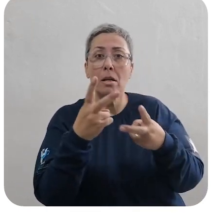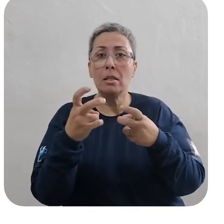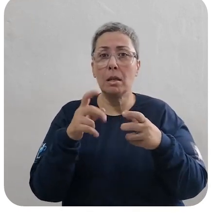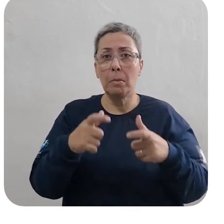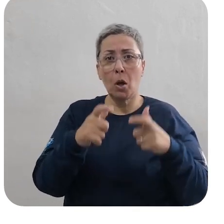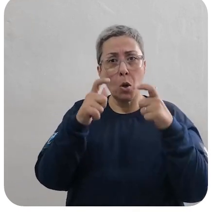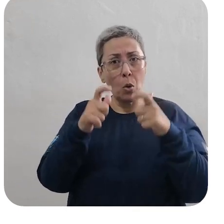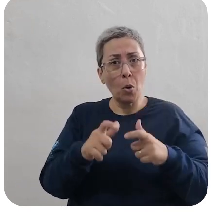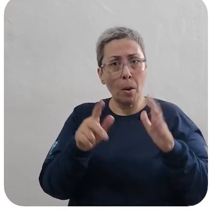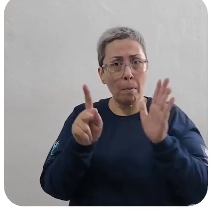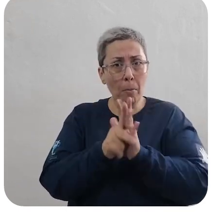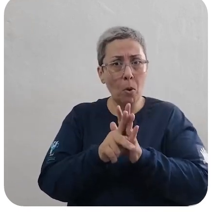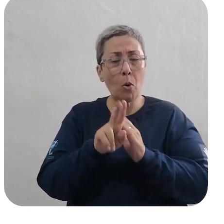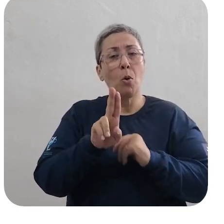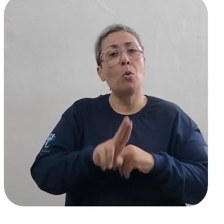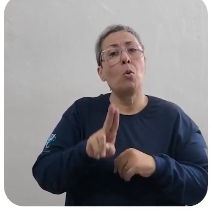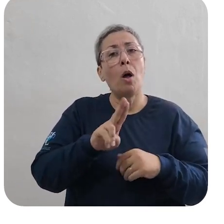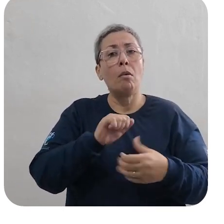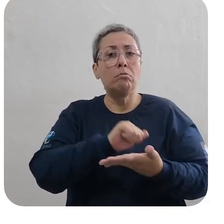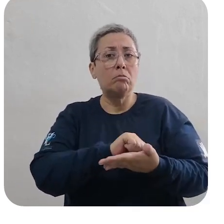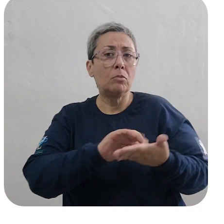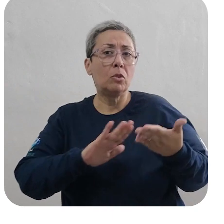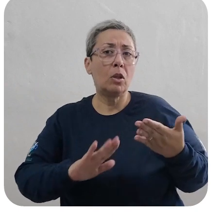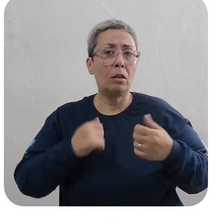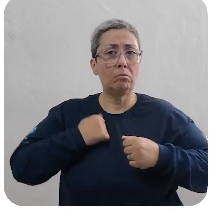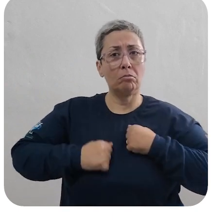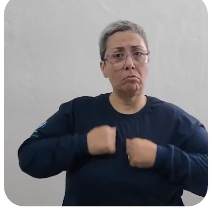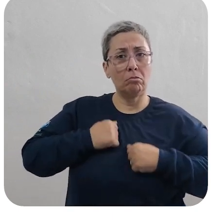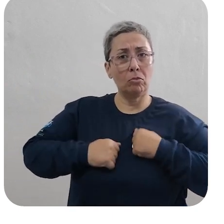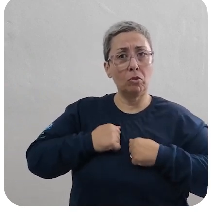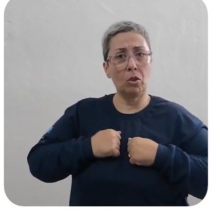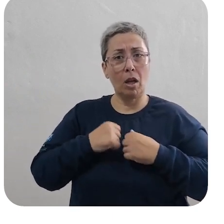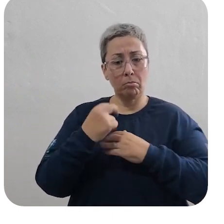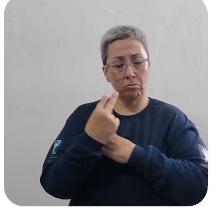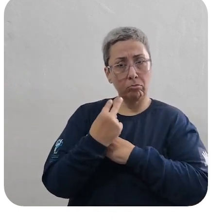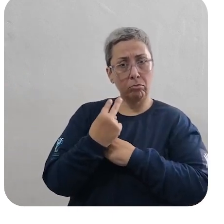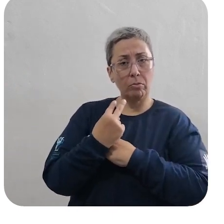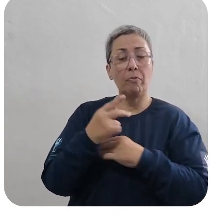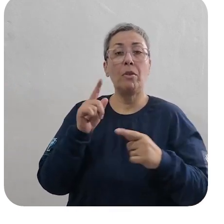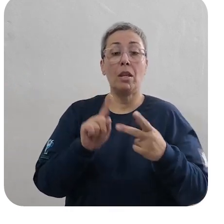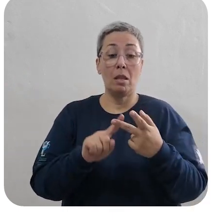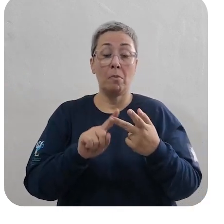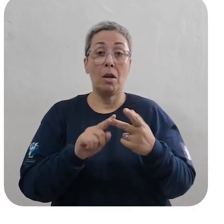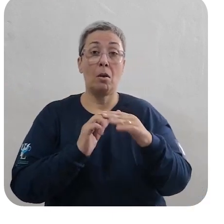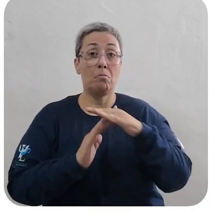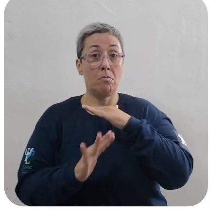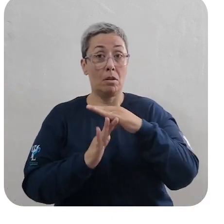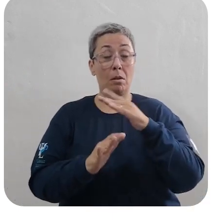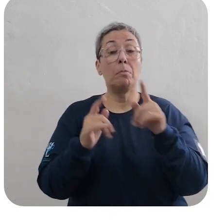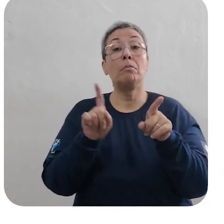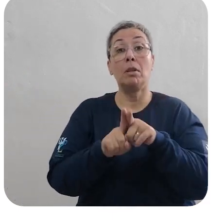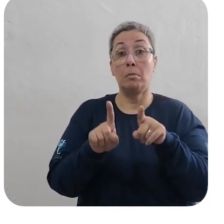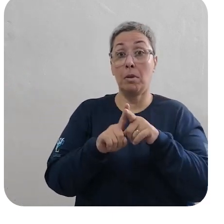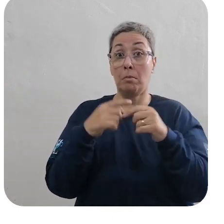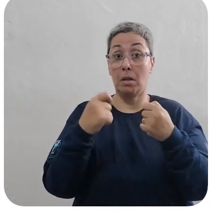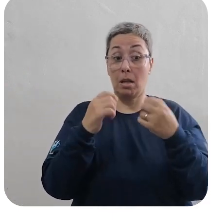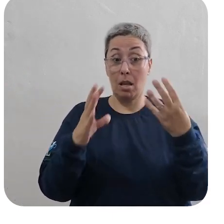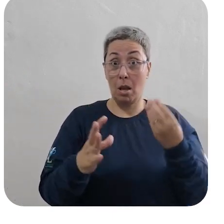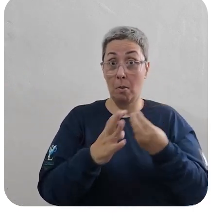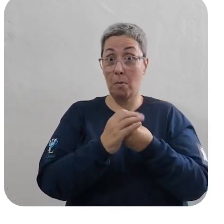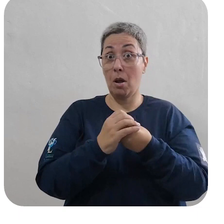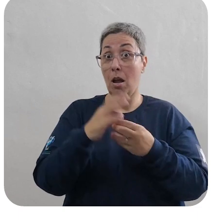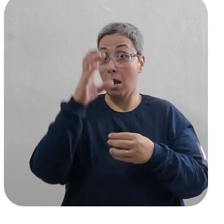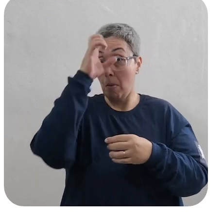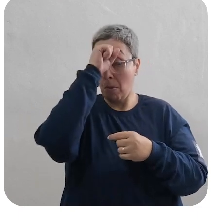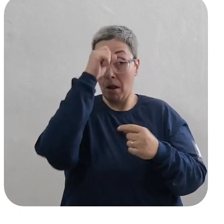os espaços definidos para realizar suas atividades de higiene pessoal e autocuidado, e o educando migrante também